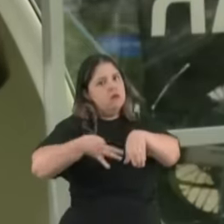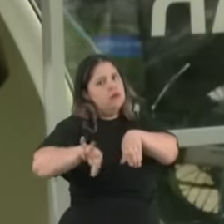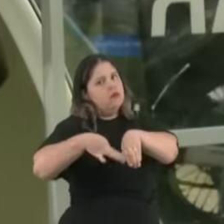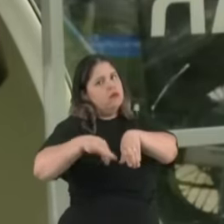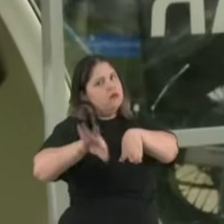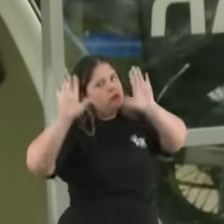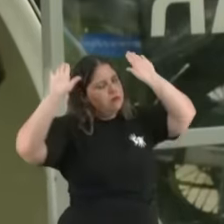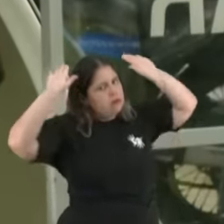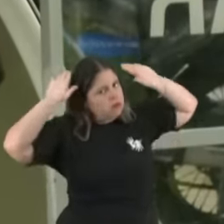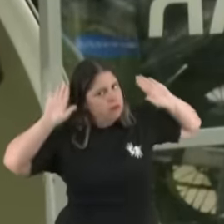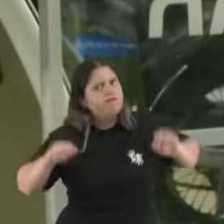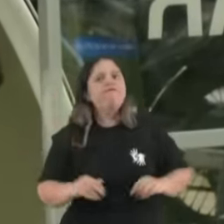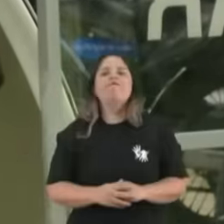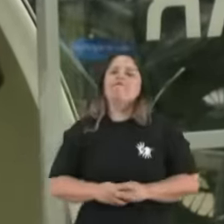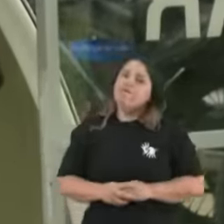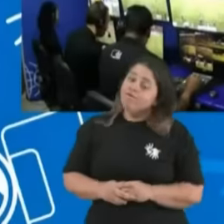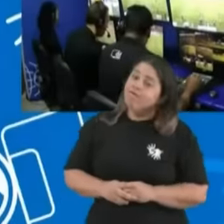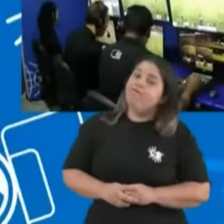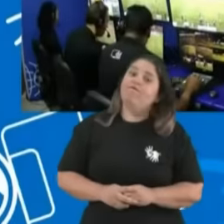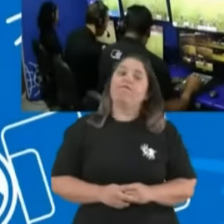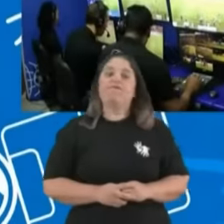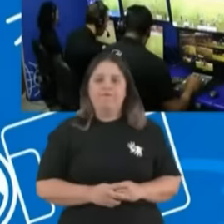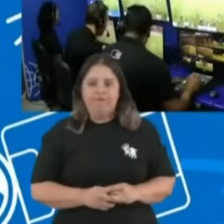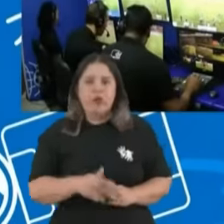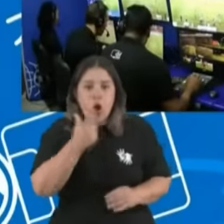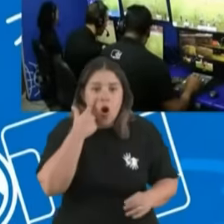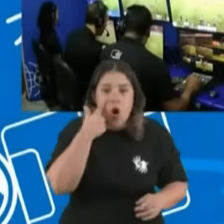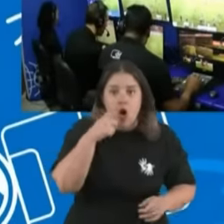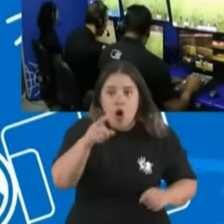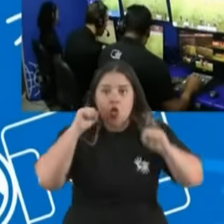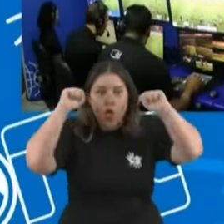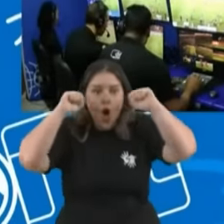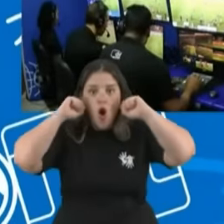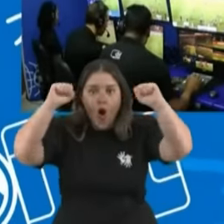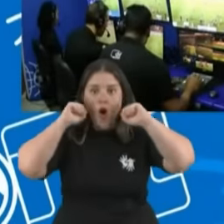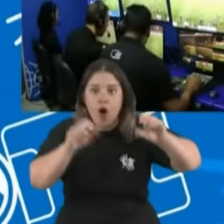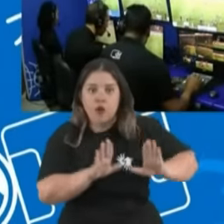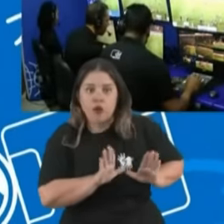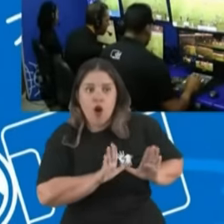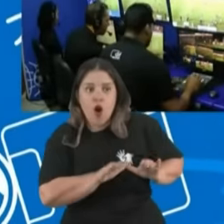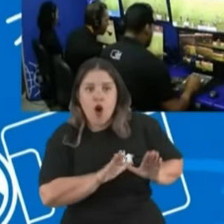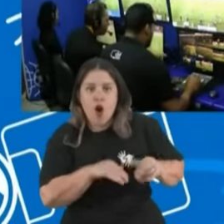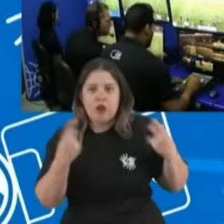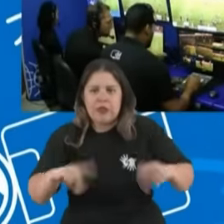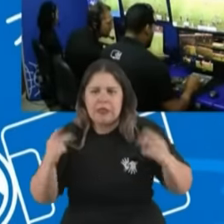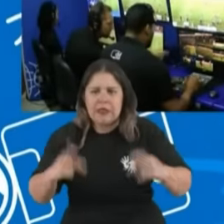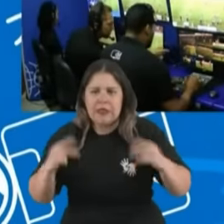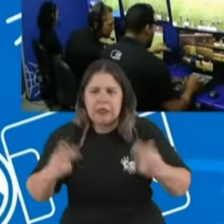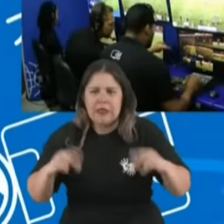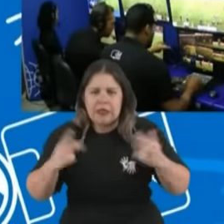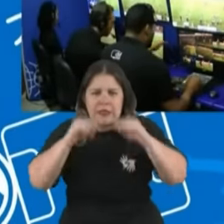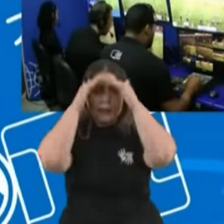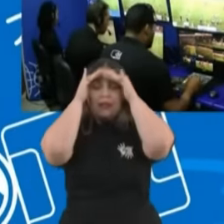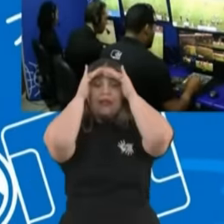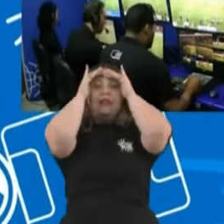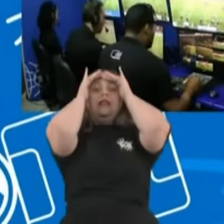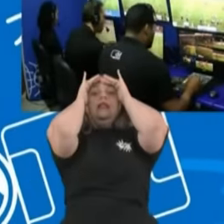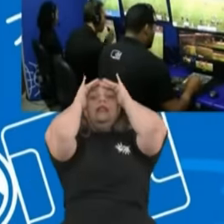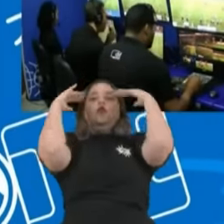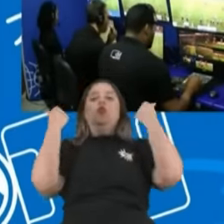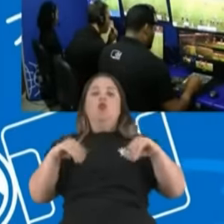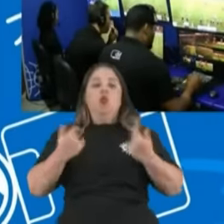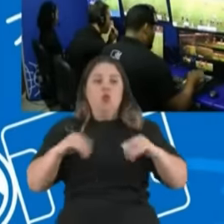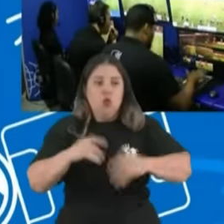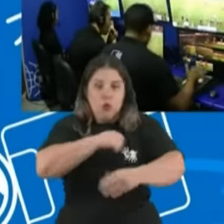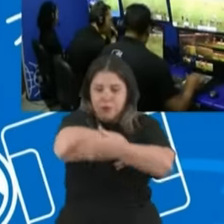isso, viu? Os torcedores agora do Asa ficam ali, ó, vibrando, porque sabe que pode ser um lance, né?